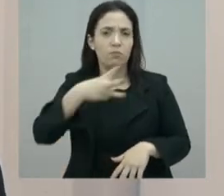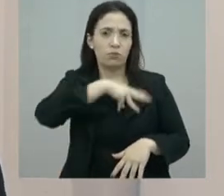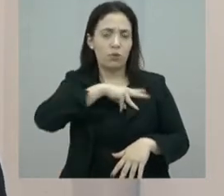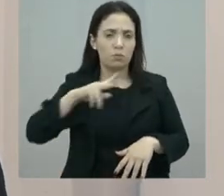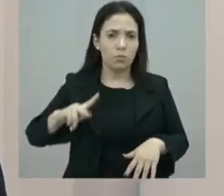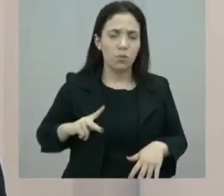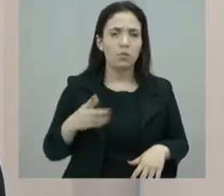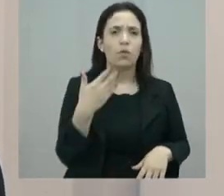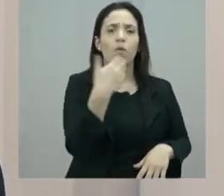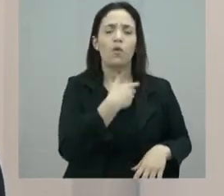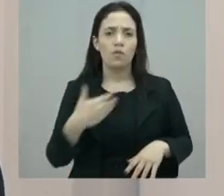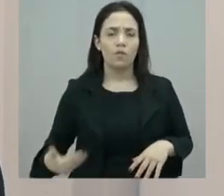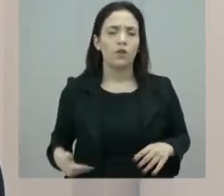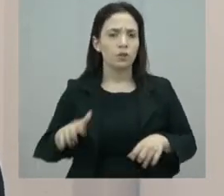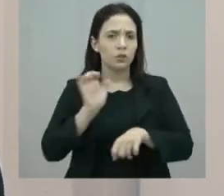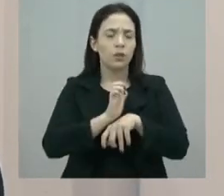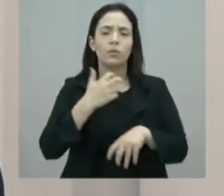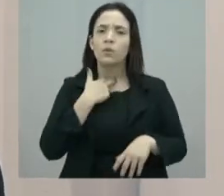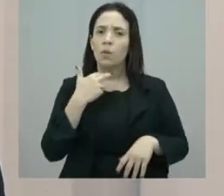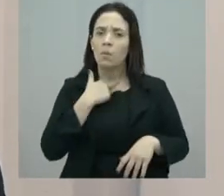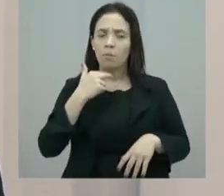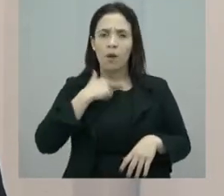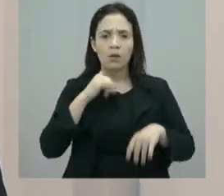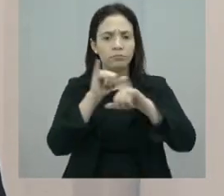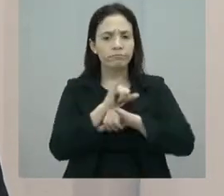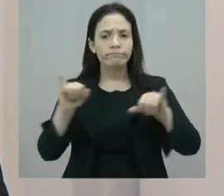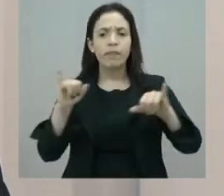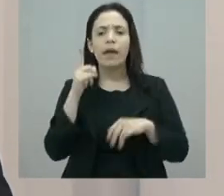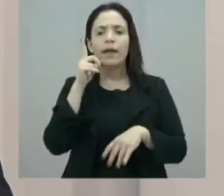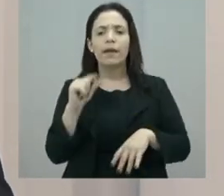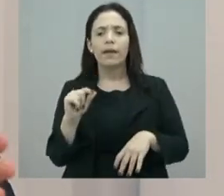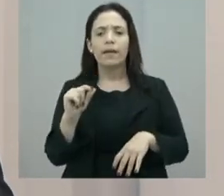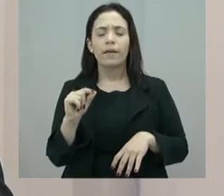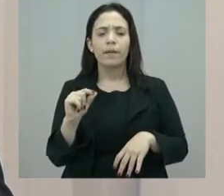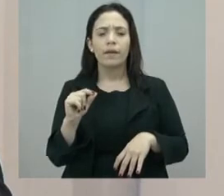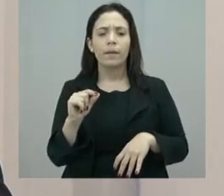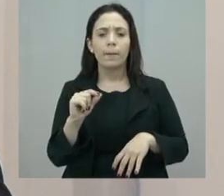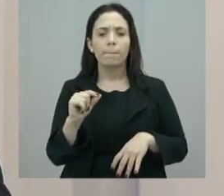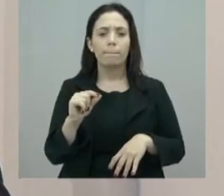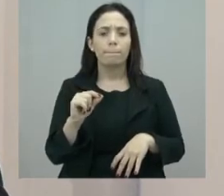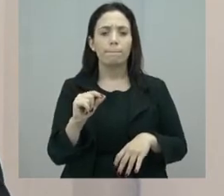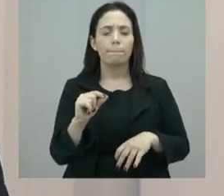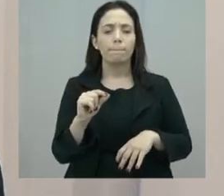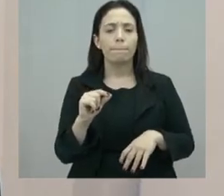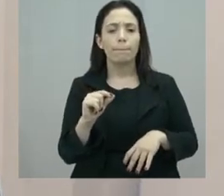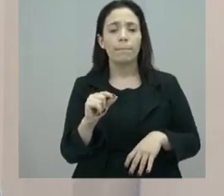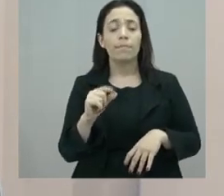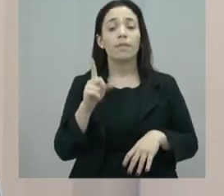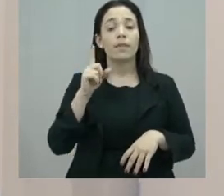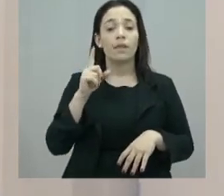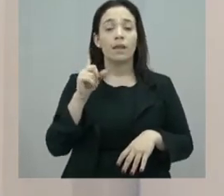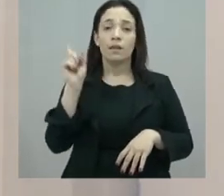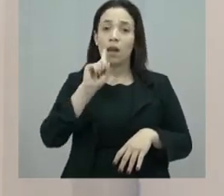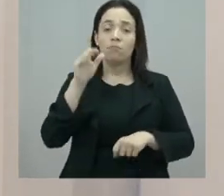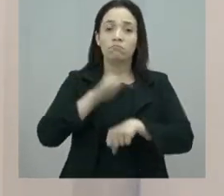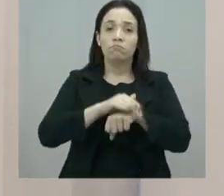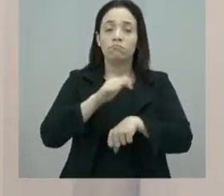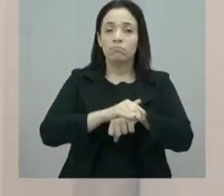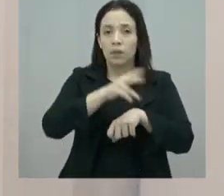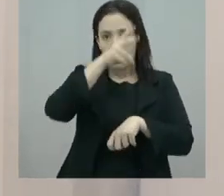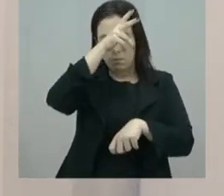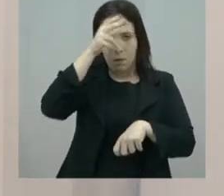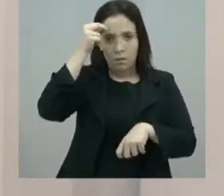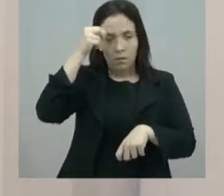governo do Estado, não podem dizer aos municípios quem dentro do município vai fazer a escuta especializada. É o próprio município que, no